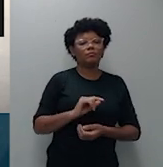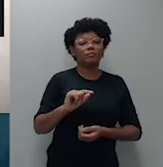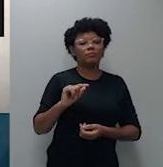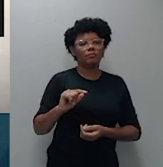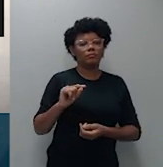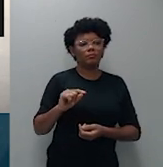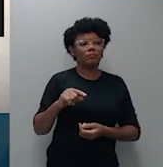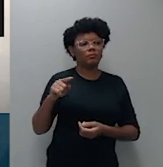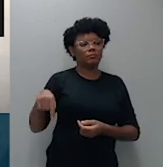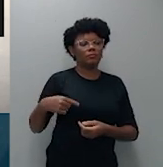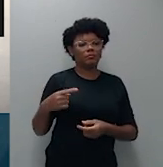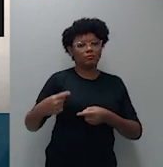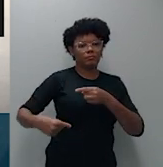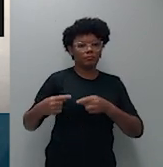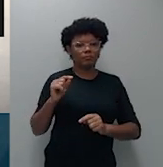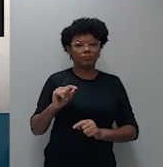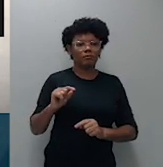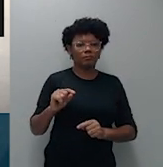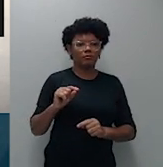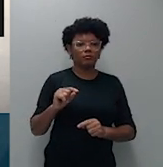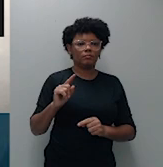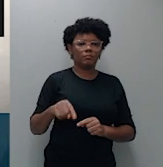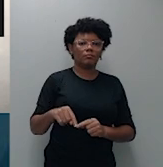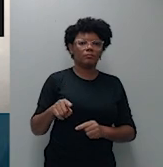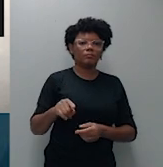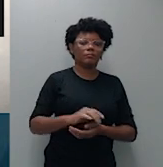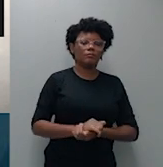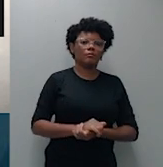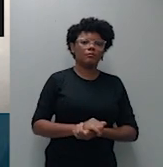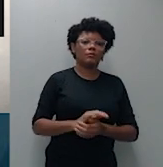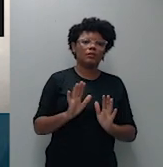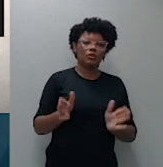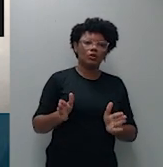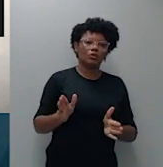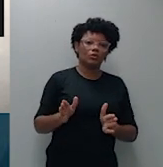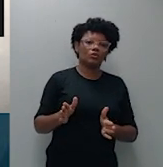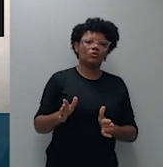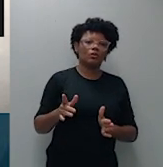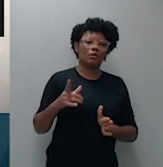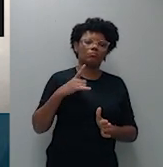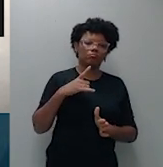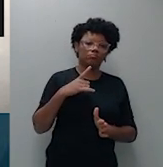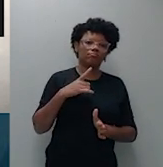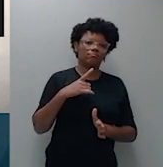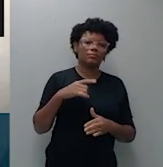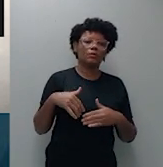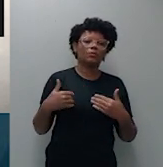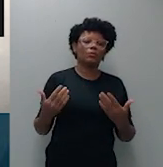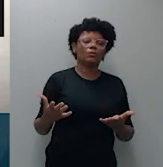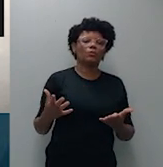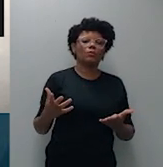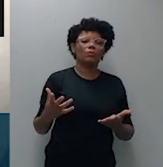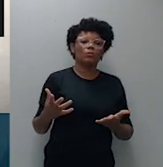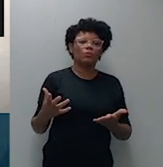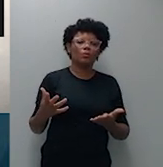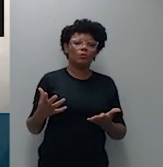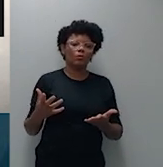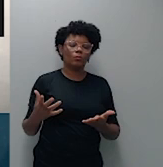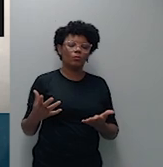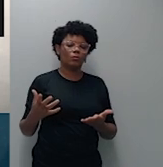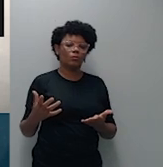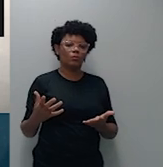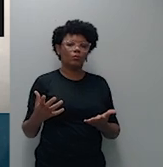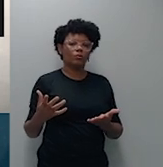o que se discute aqui o Marco civil da internet já estava em vigor quando os fatos